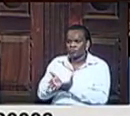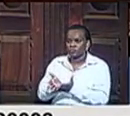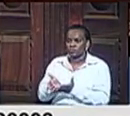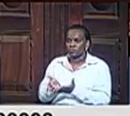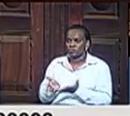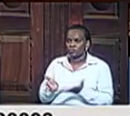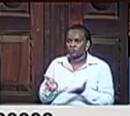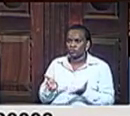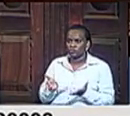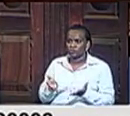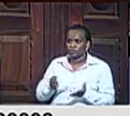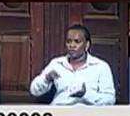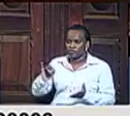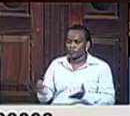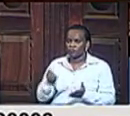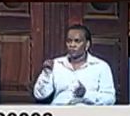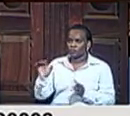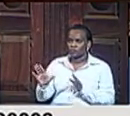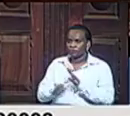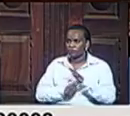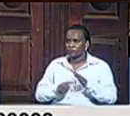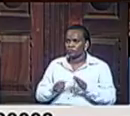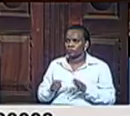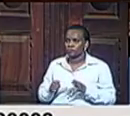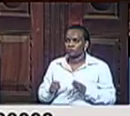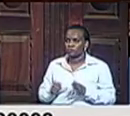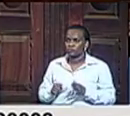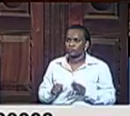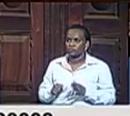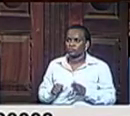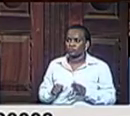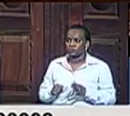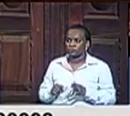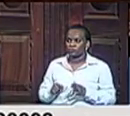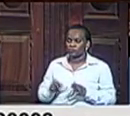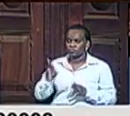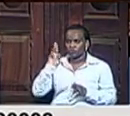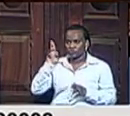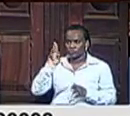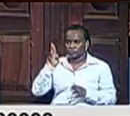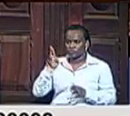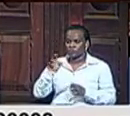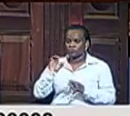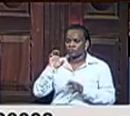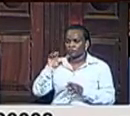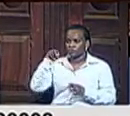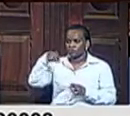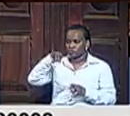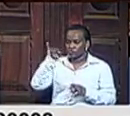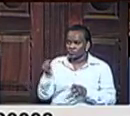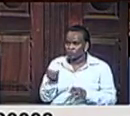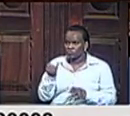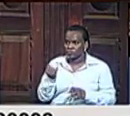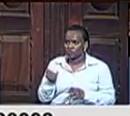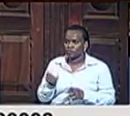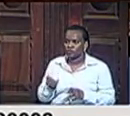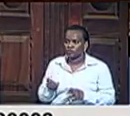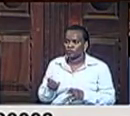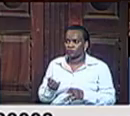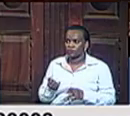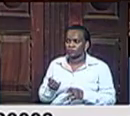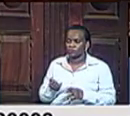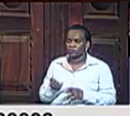e usurpou a função do Conselho Nacional de Justiça,